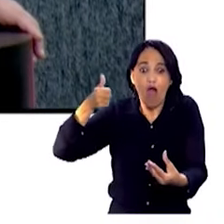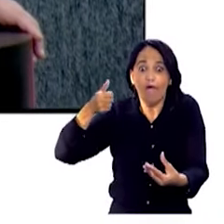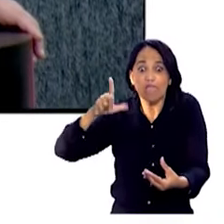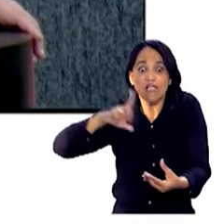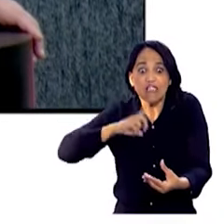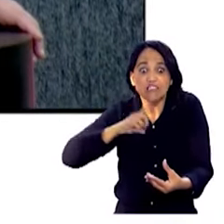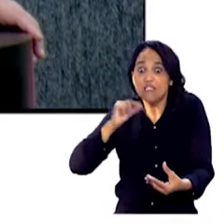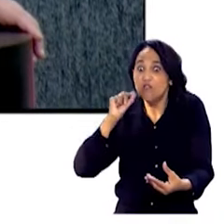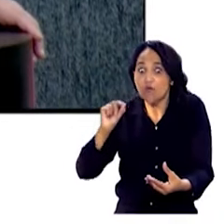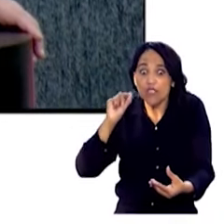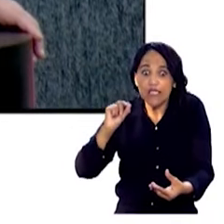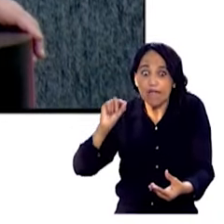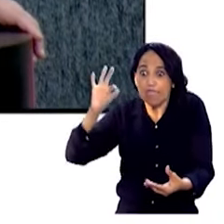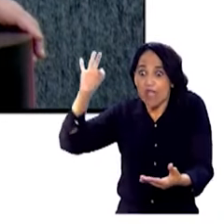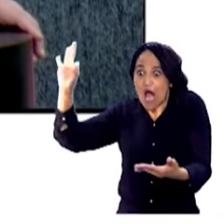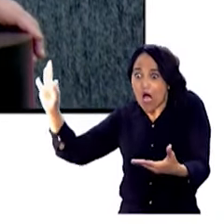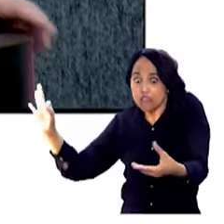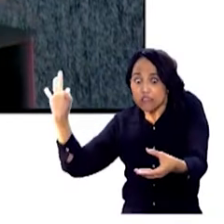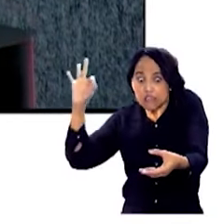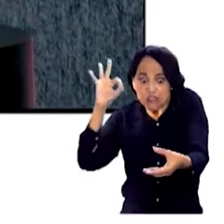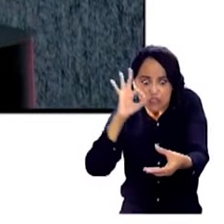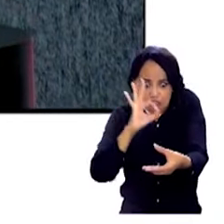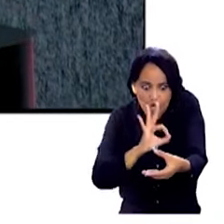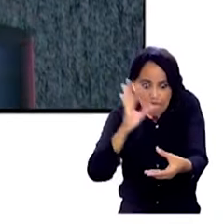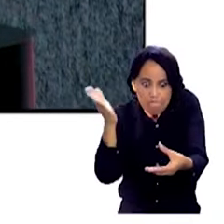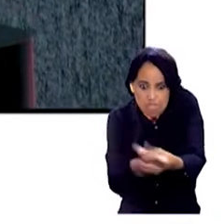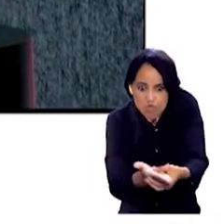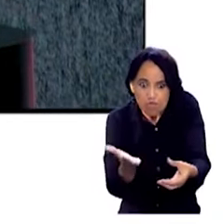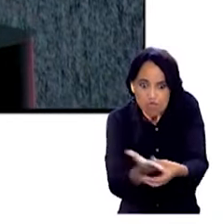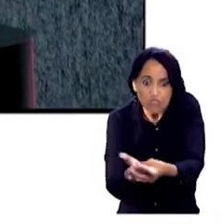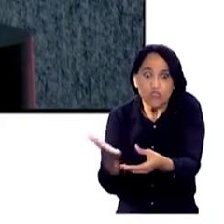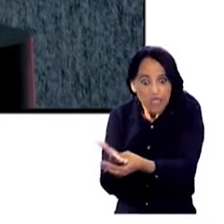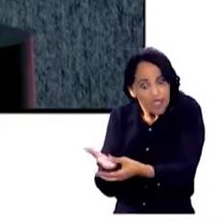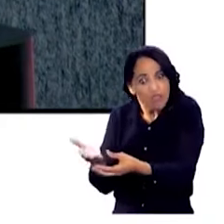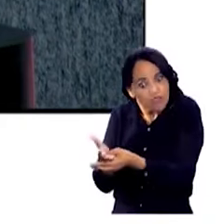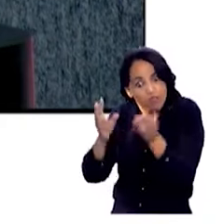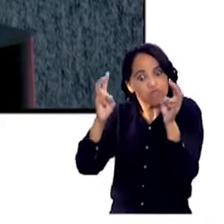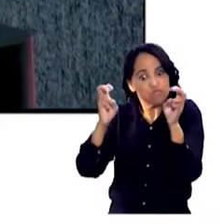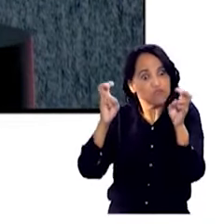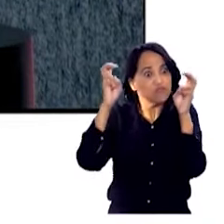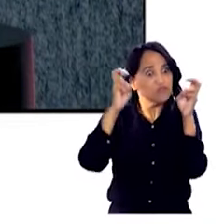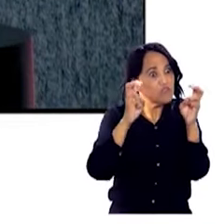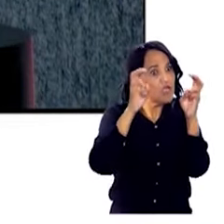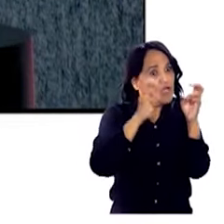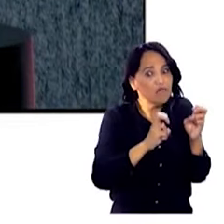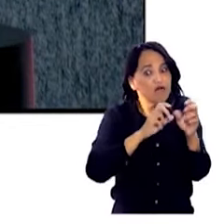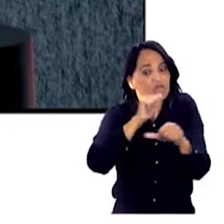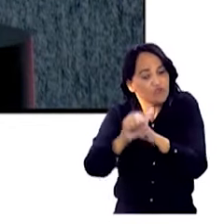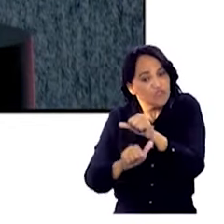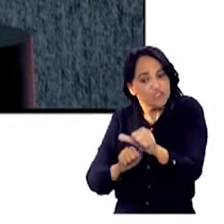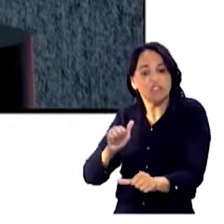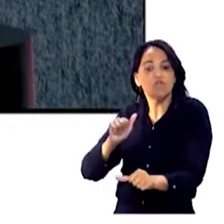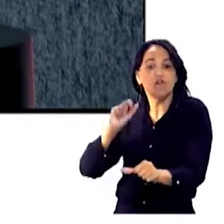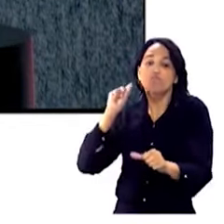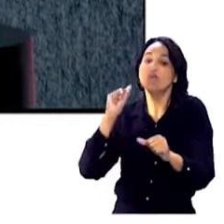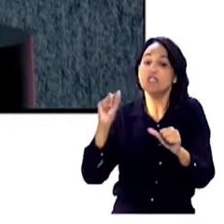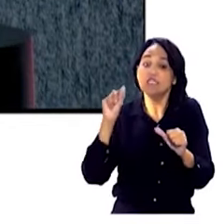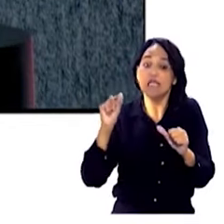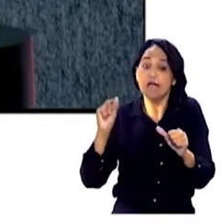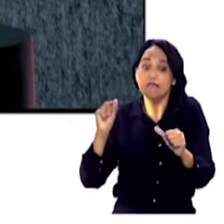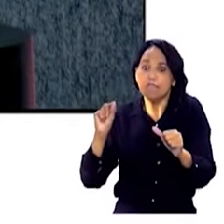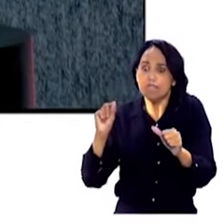os casos por quê Porque esses casos vão se transformar cada vez mais em casos